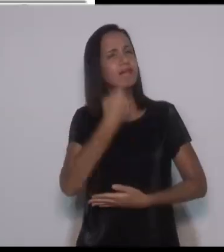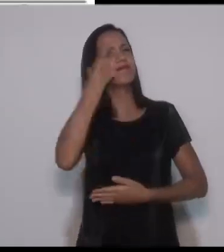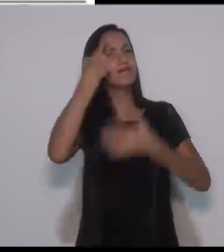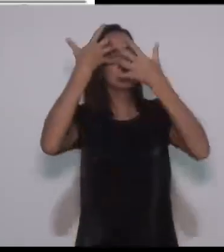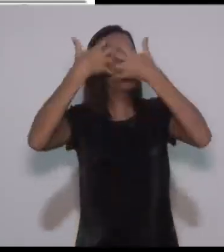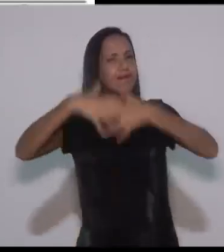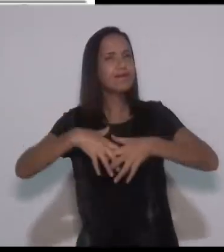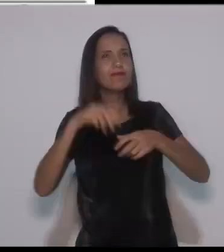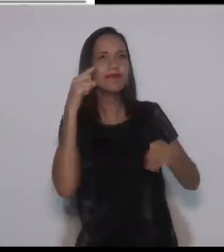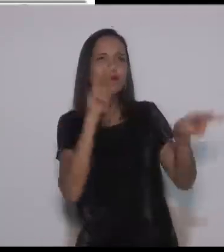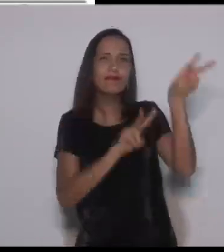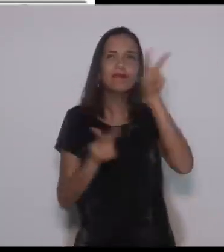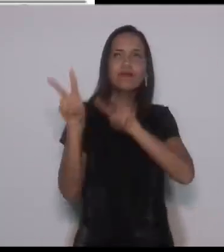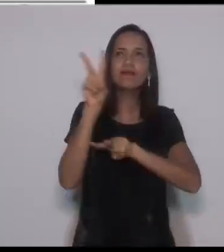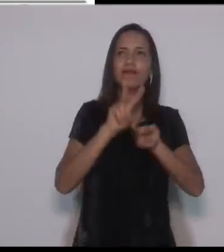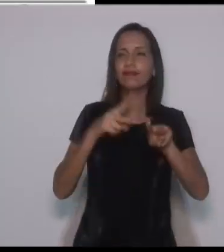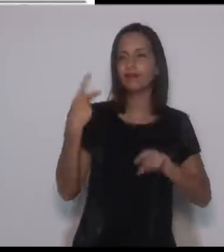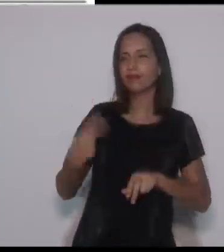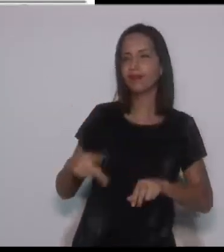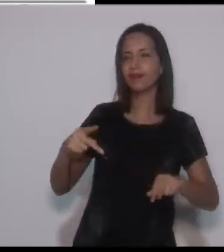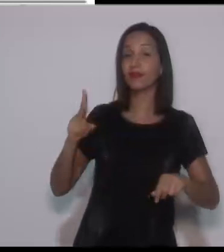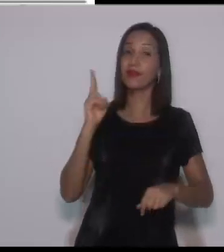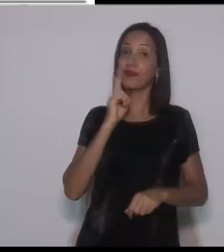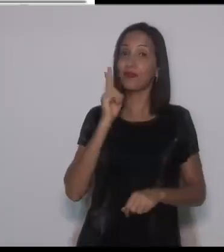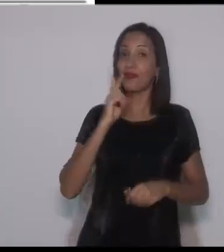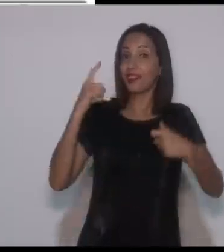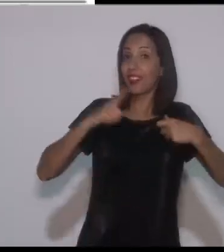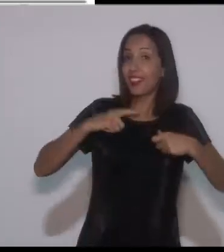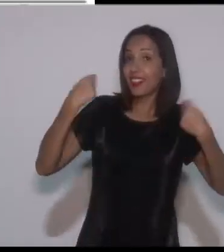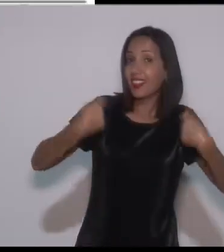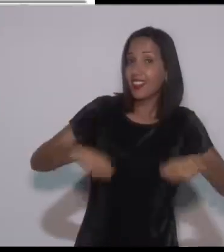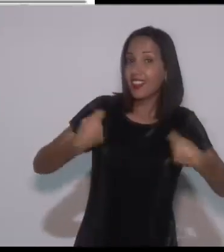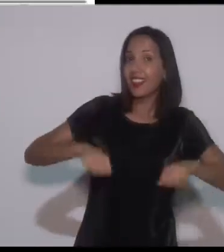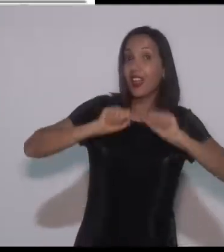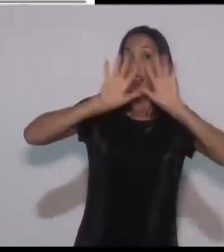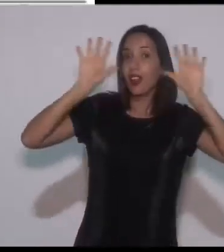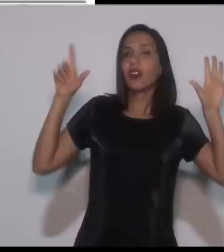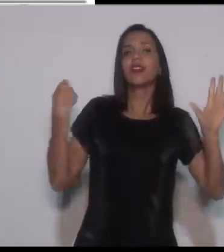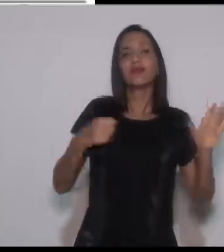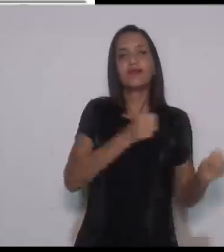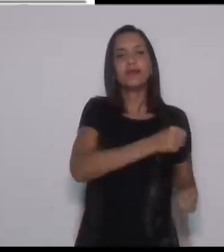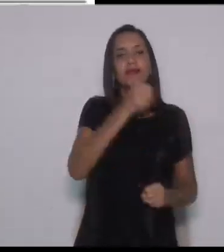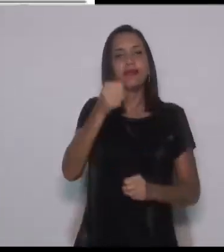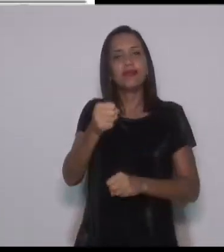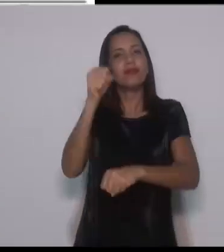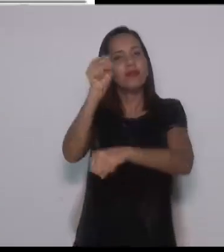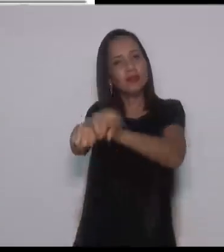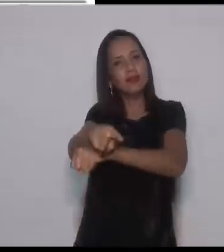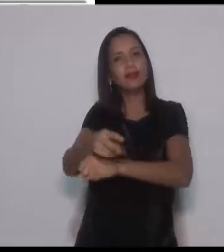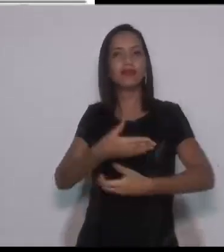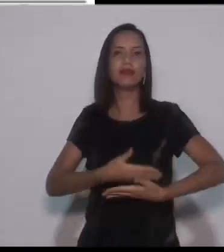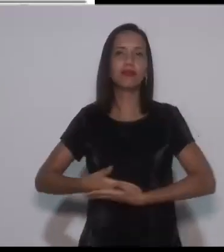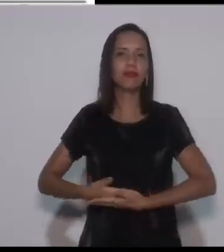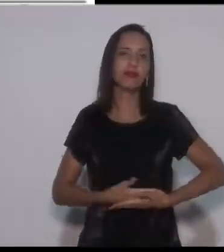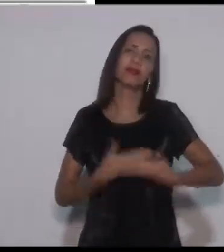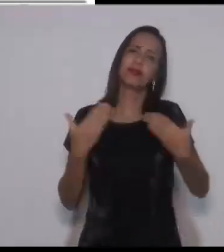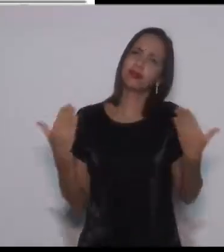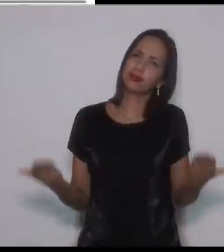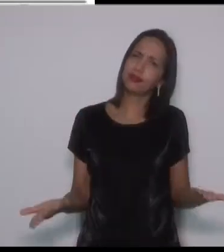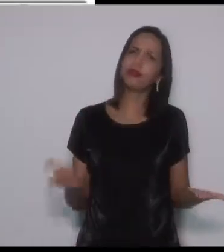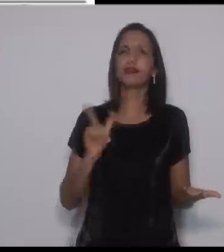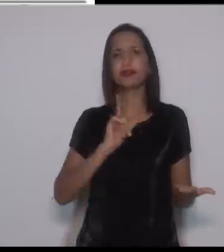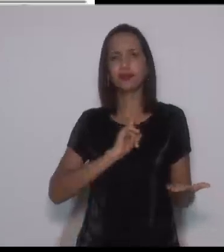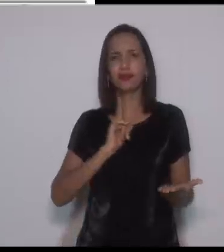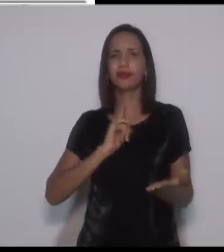também. A cidade de Vinhedo, ela tem uma necessidade clara de colocar as crianças nas creches. É óbvio que, pelos